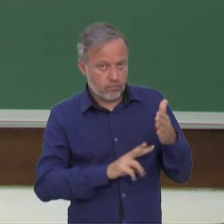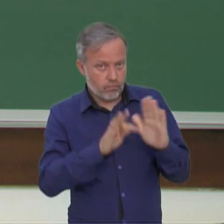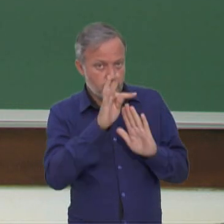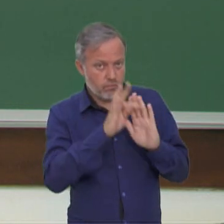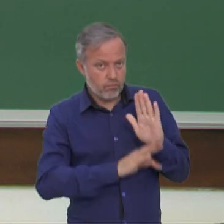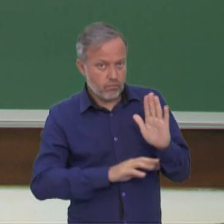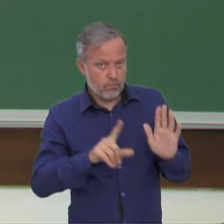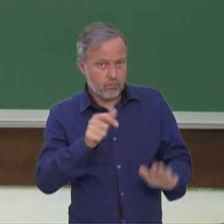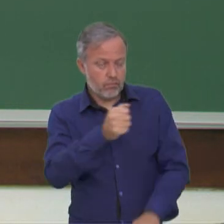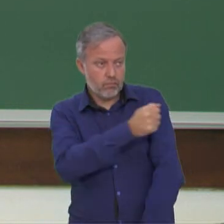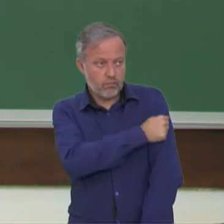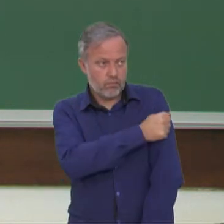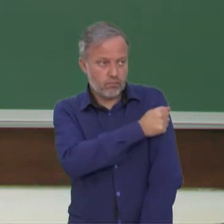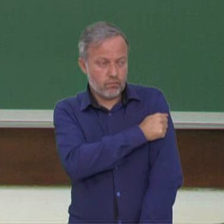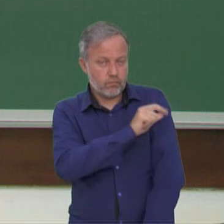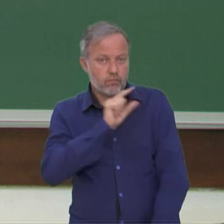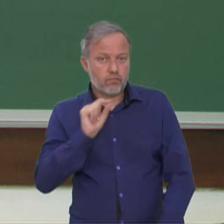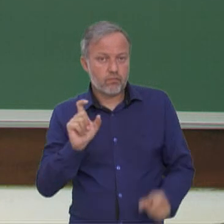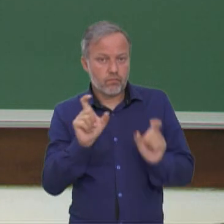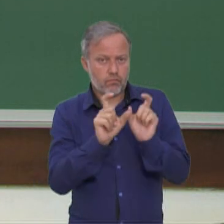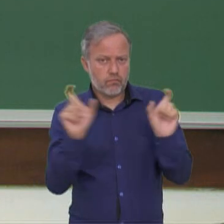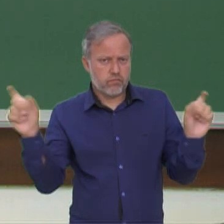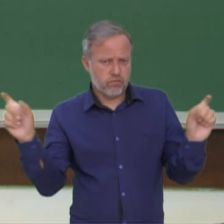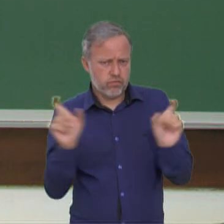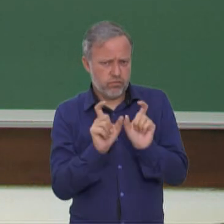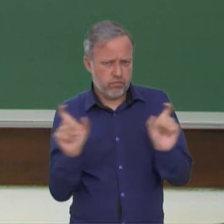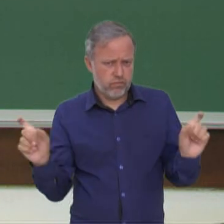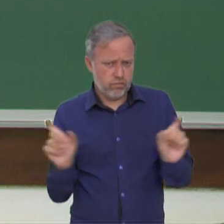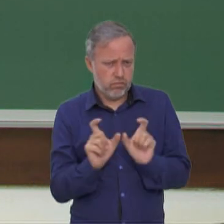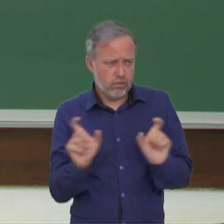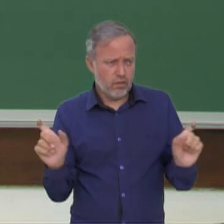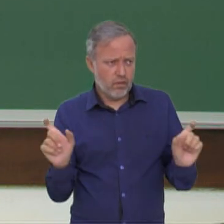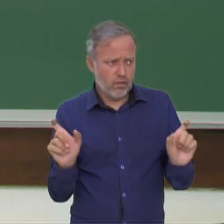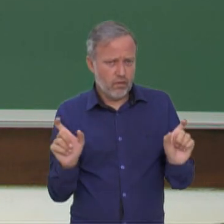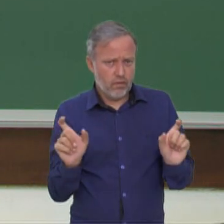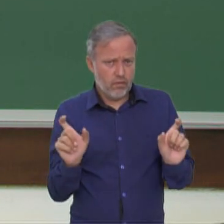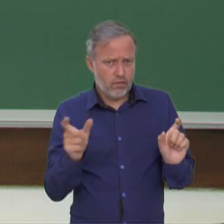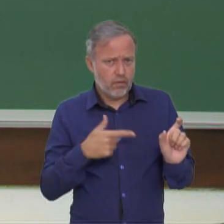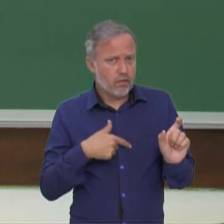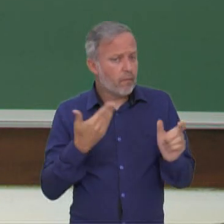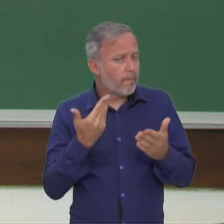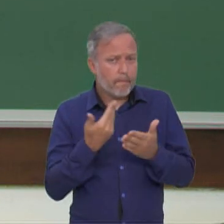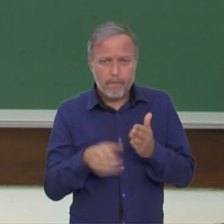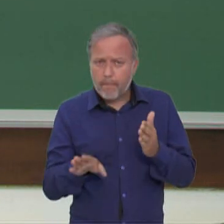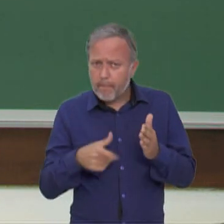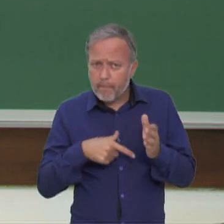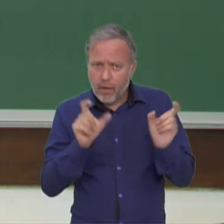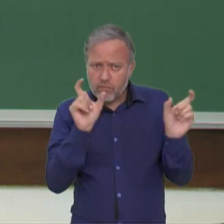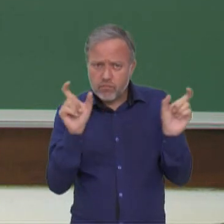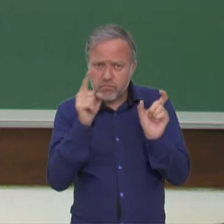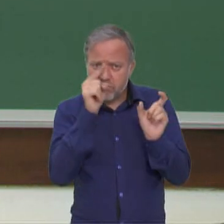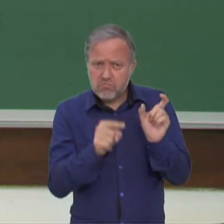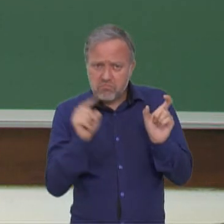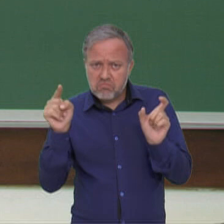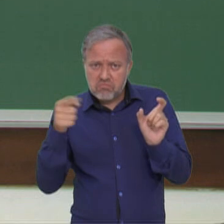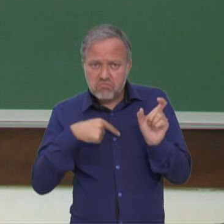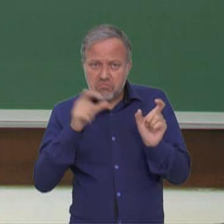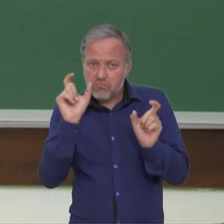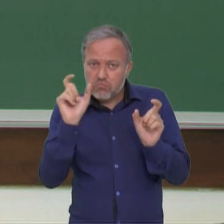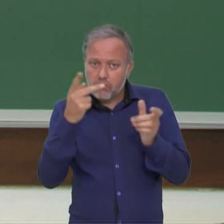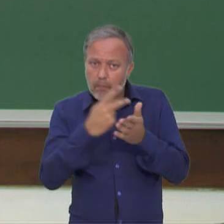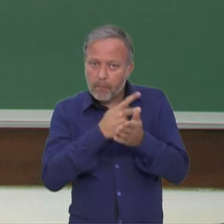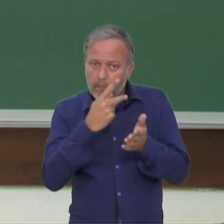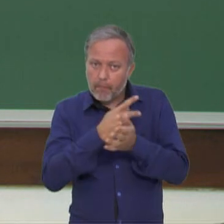dos alunos em que eles escrevem frases longas e acabam se perdendo no meio da frase, né?